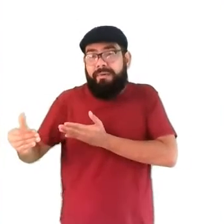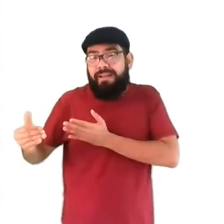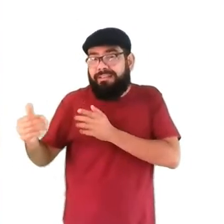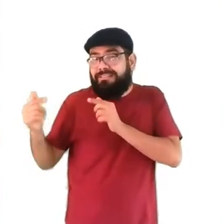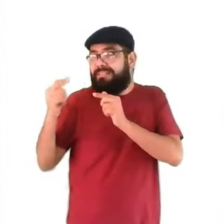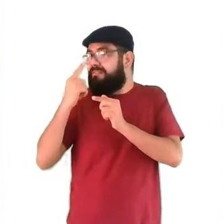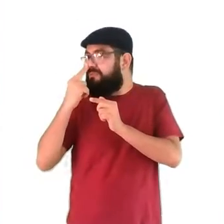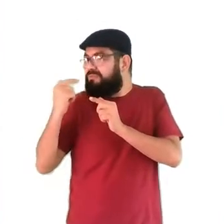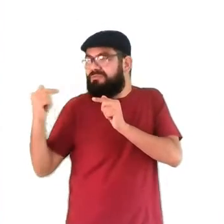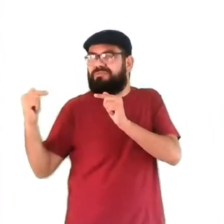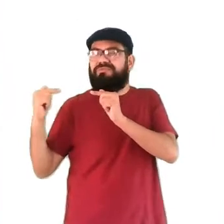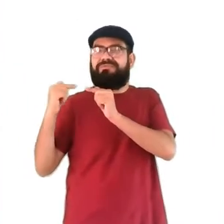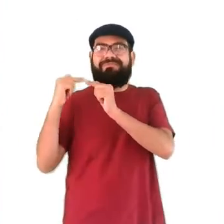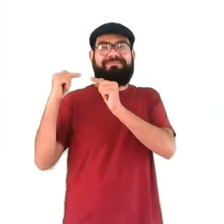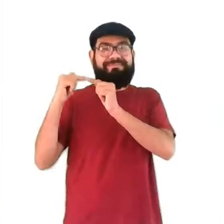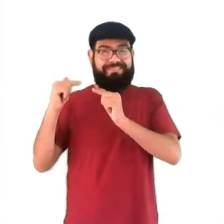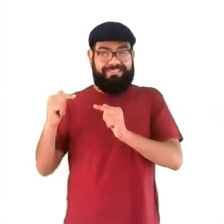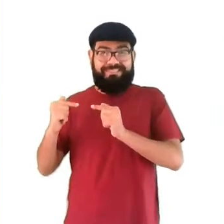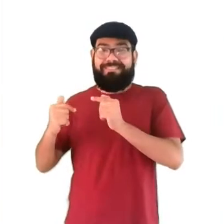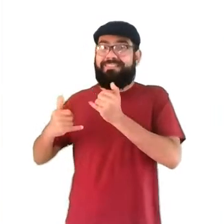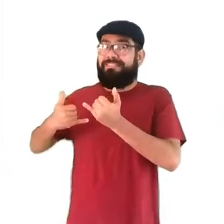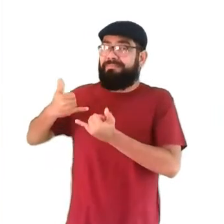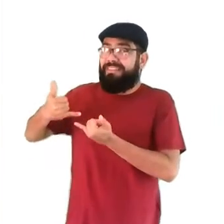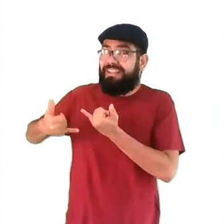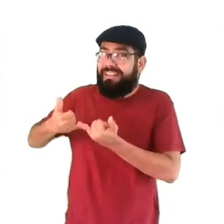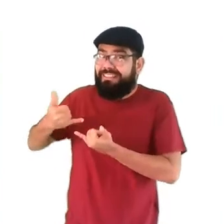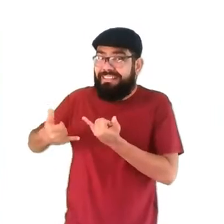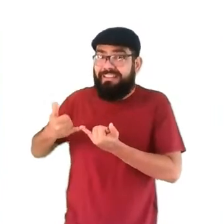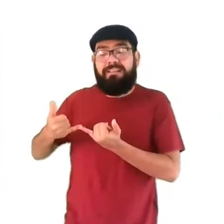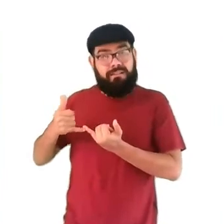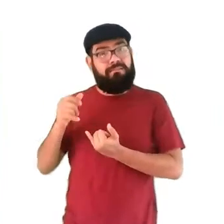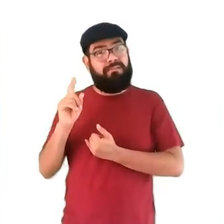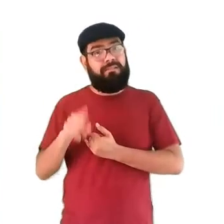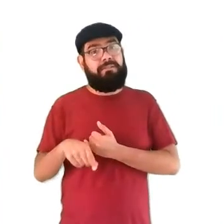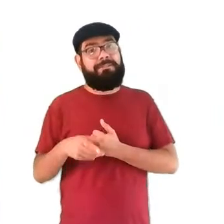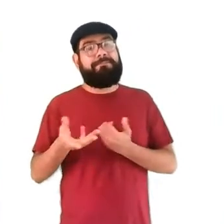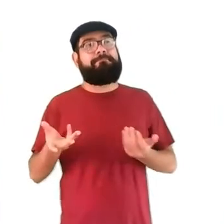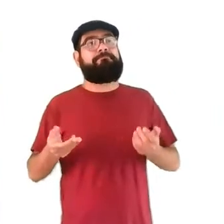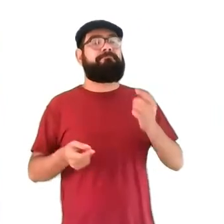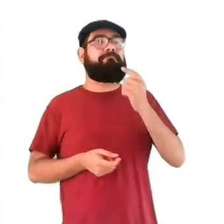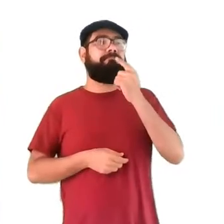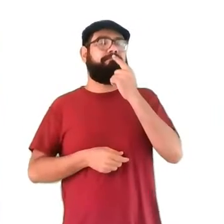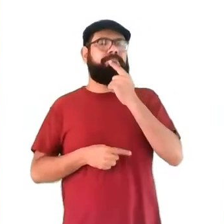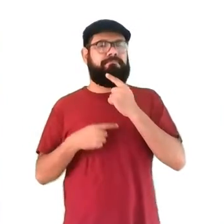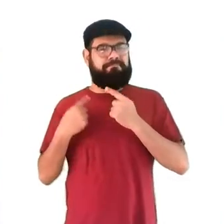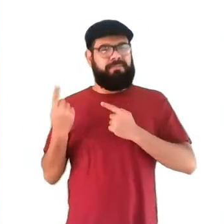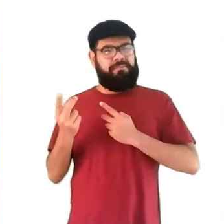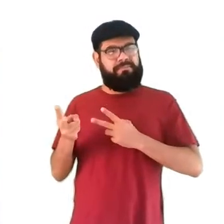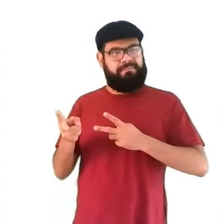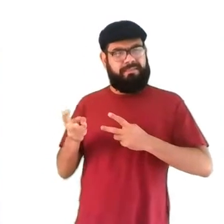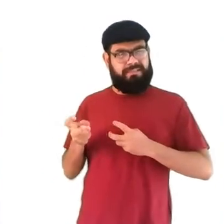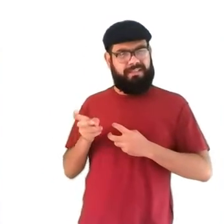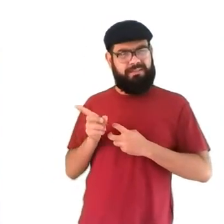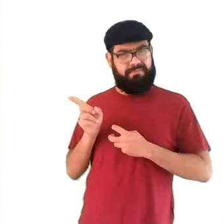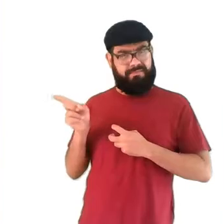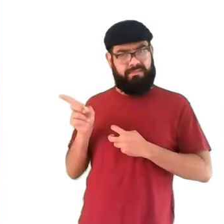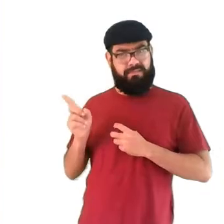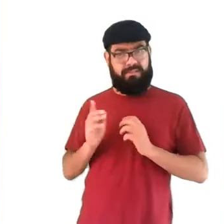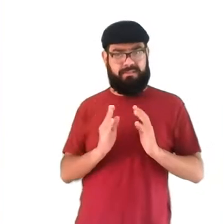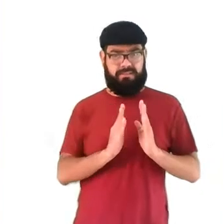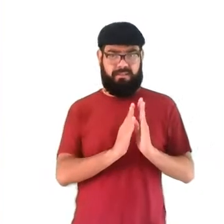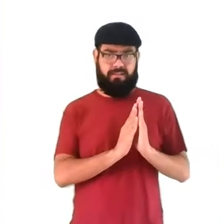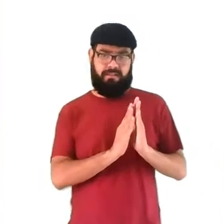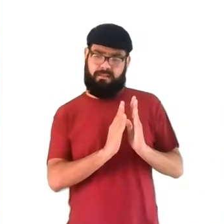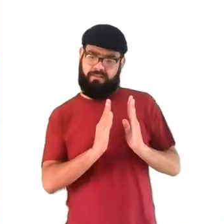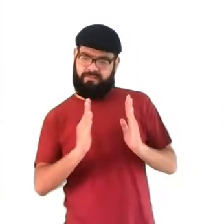da brincadeira. Tanto é que a gente percebe que nessa fase, na terceira infância, é onde eles estão aprendendo